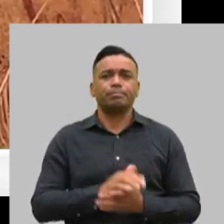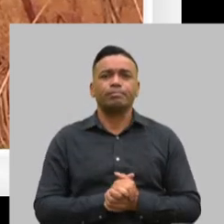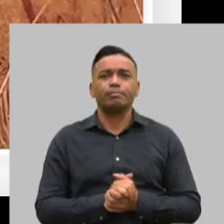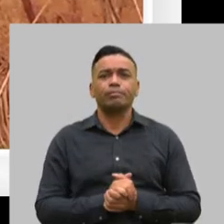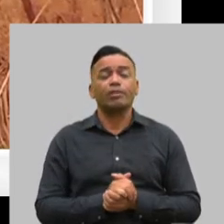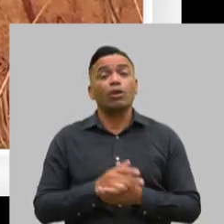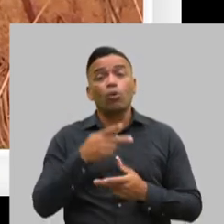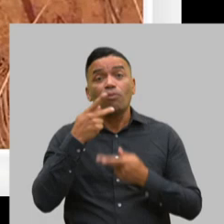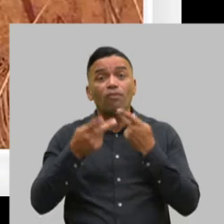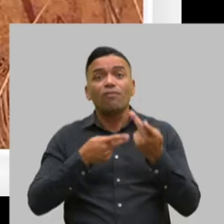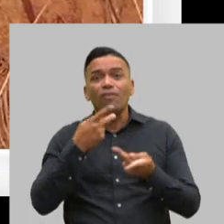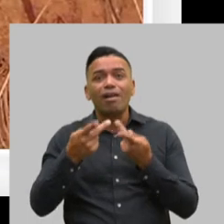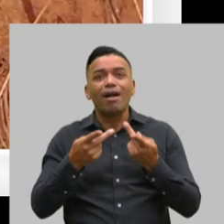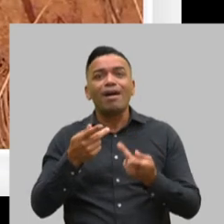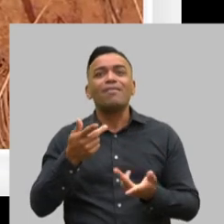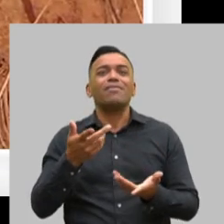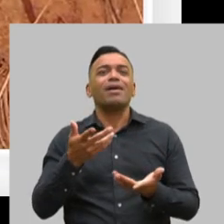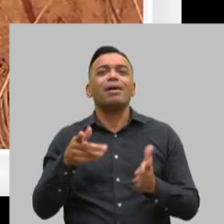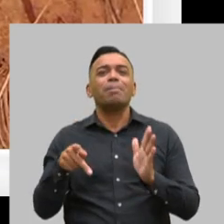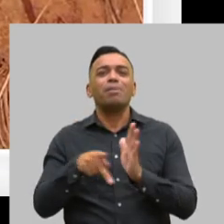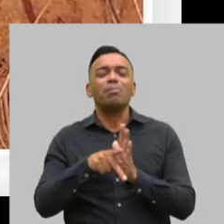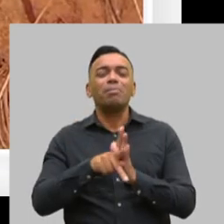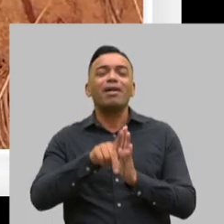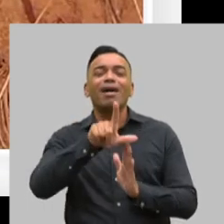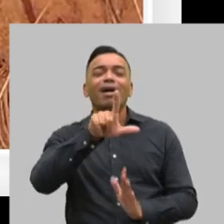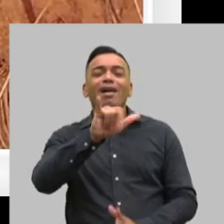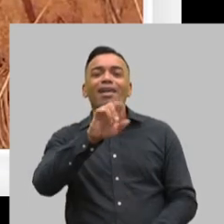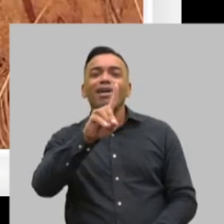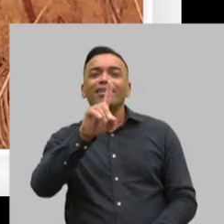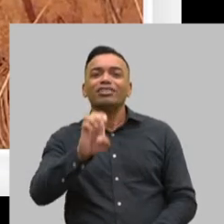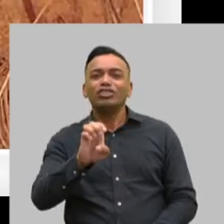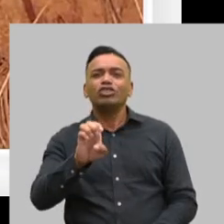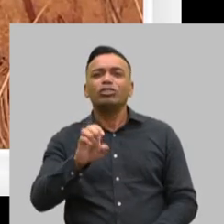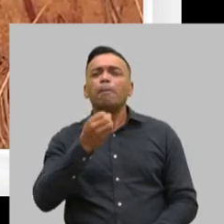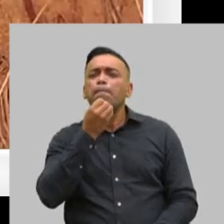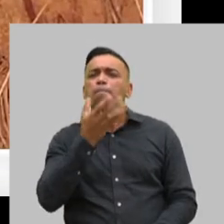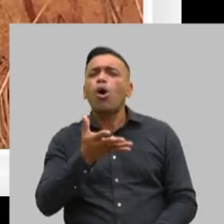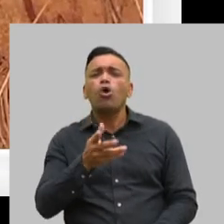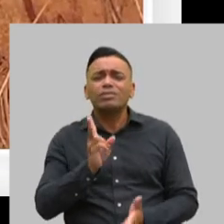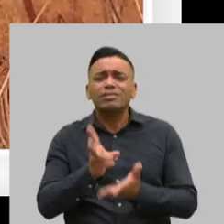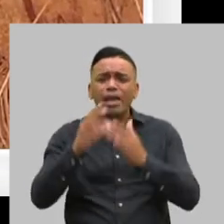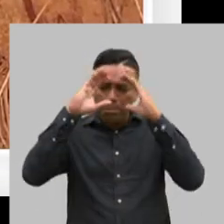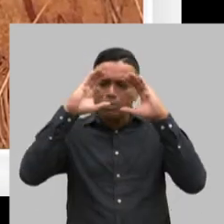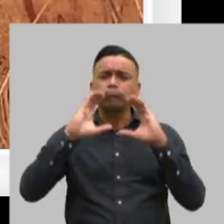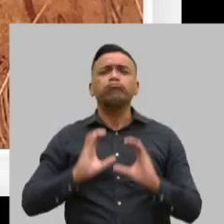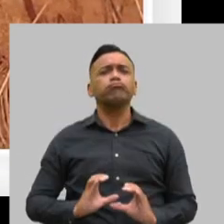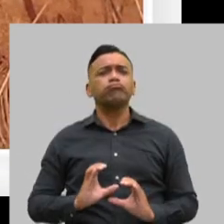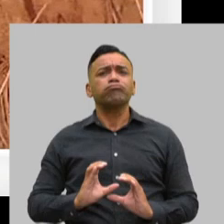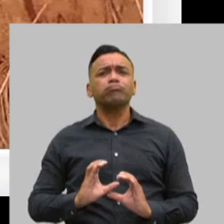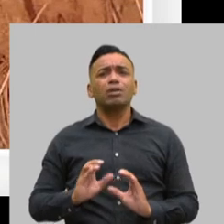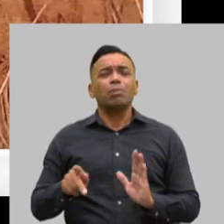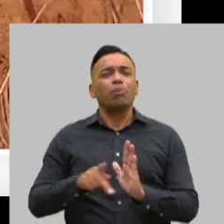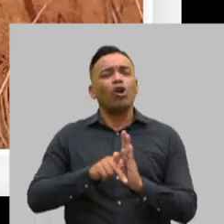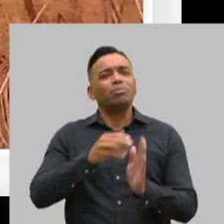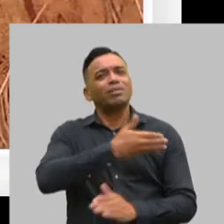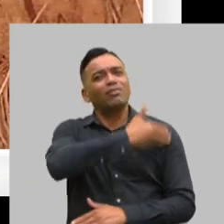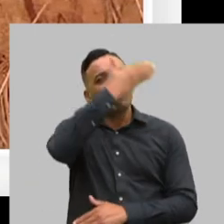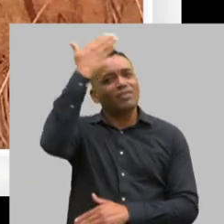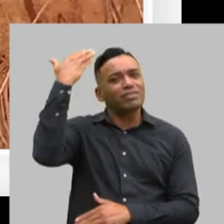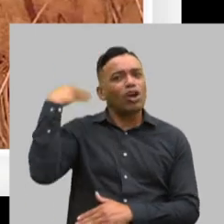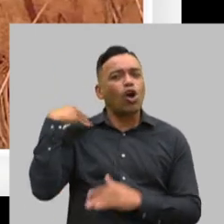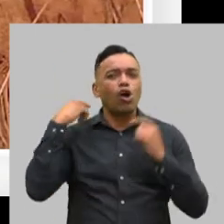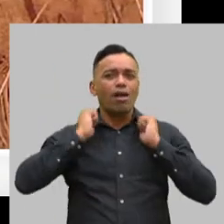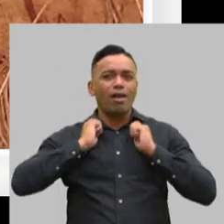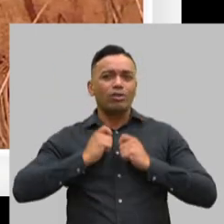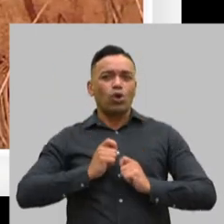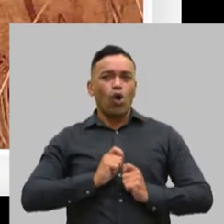dizia a minha amada Lady, vale a pena ser bom. Salve Nossa Senhora do Rosário